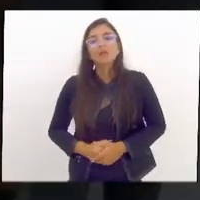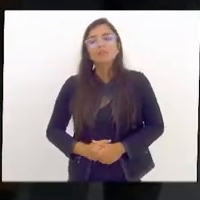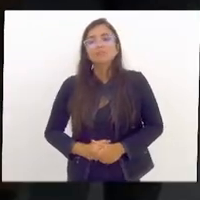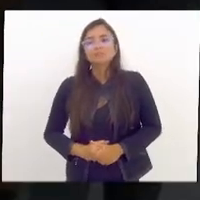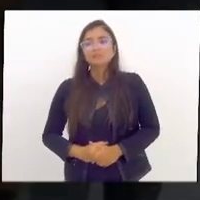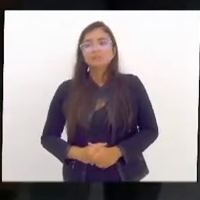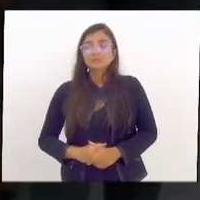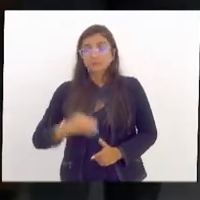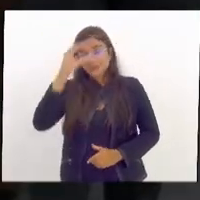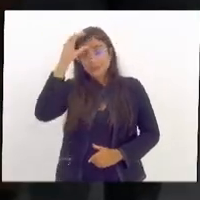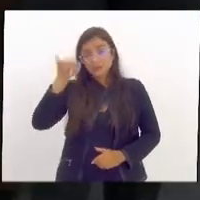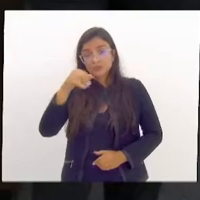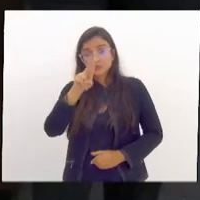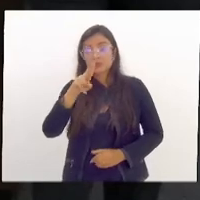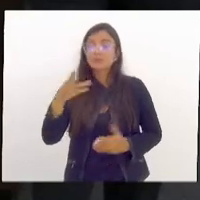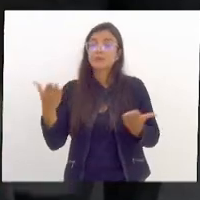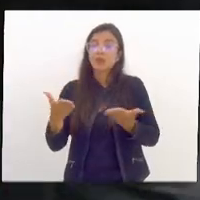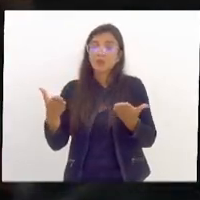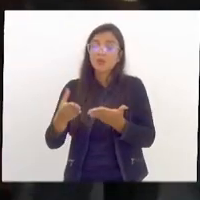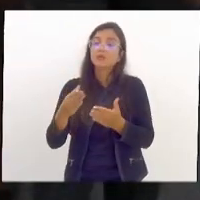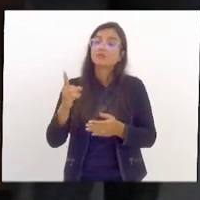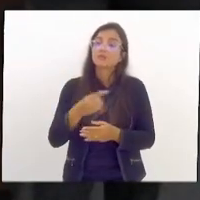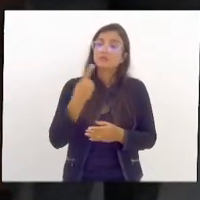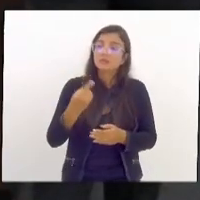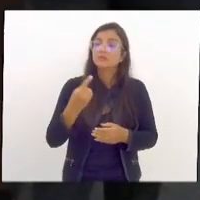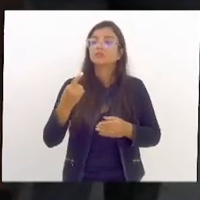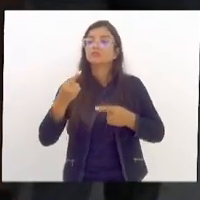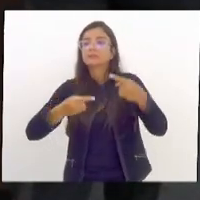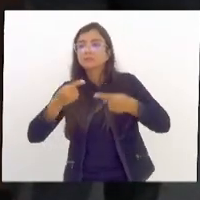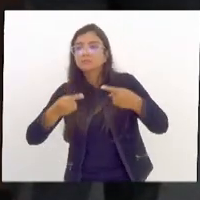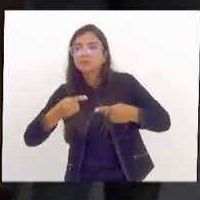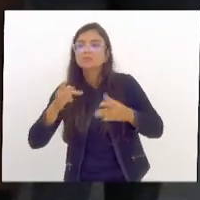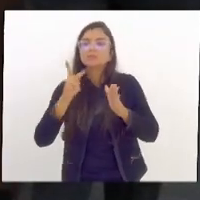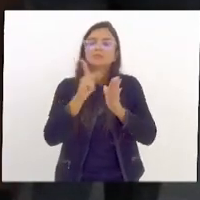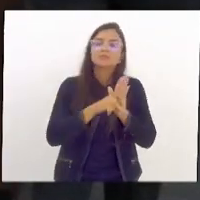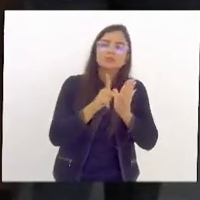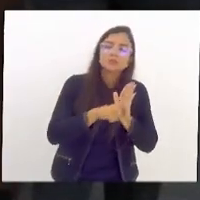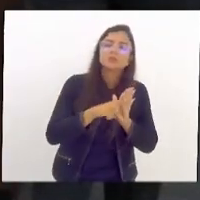Tia Ju, a gente acabou de debater um projeto que diz respeito